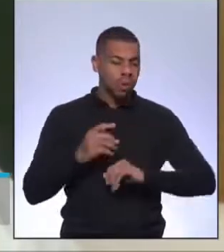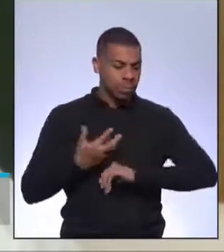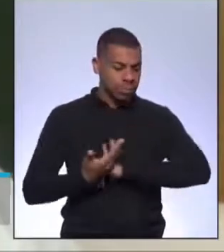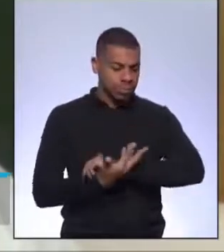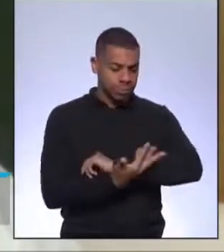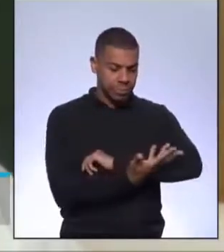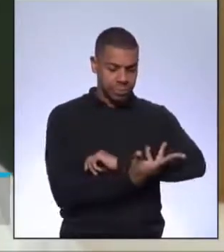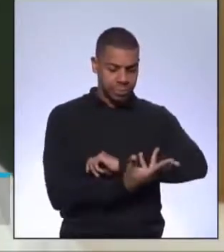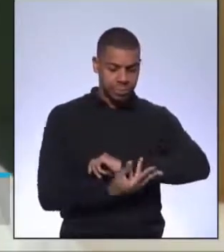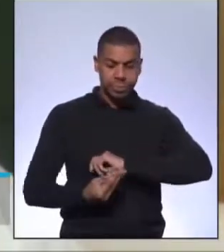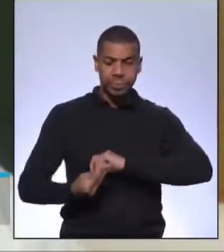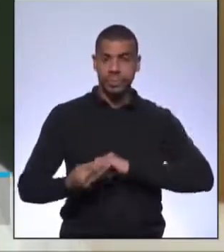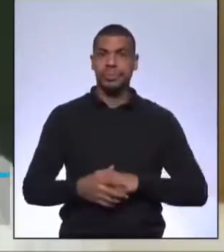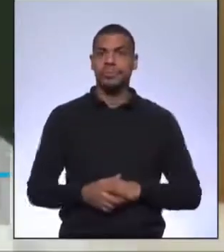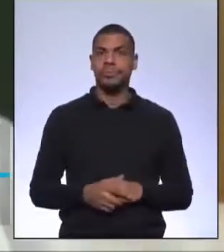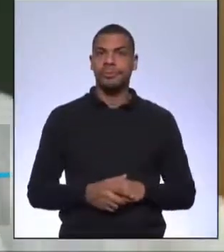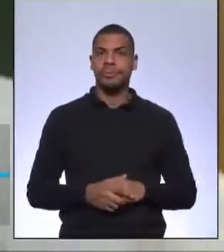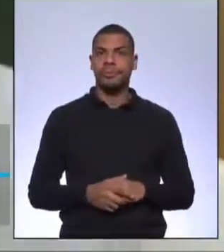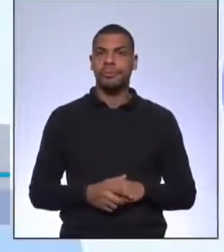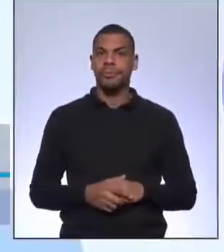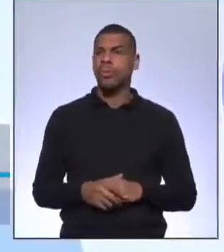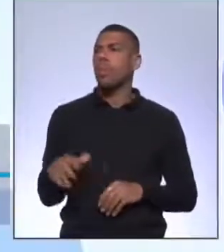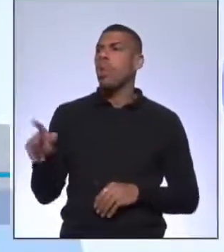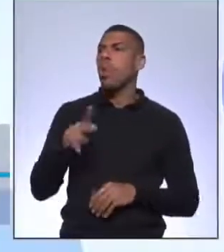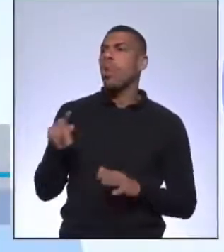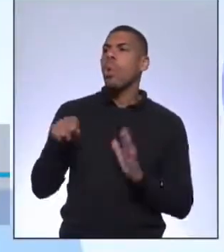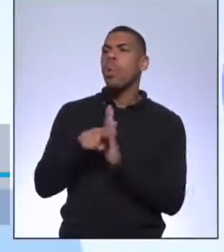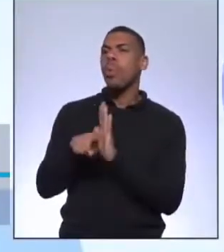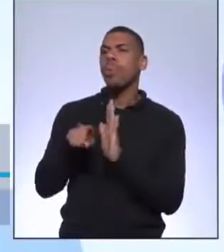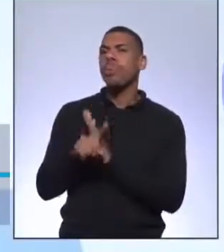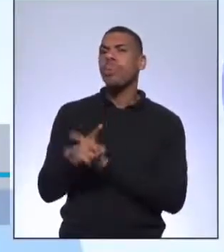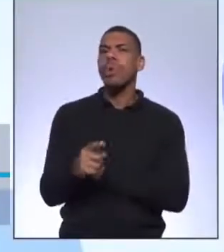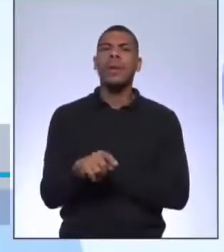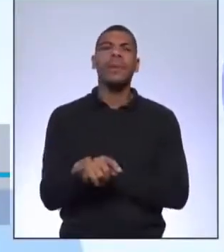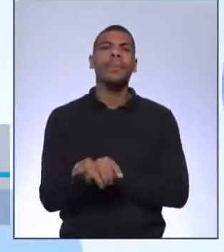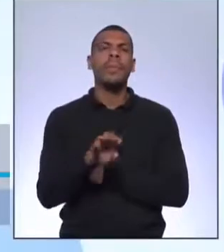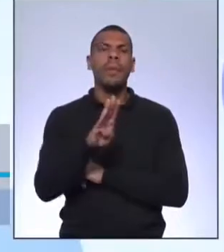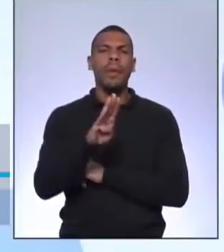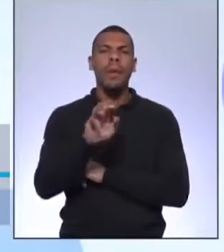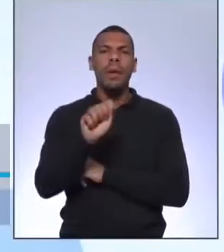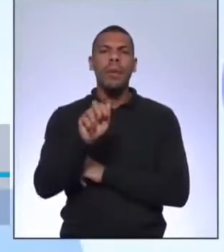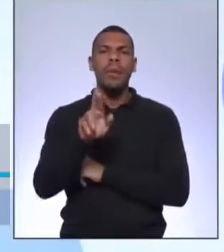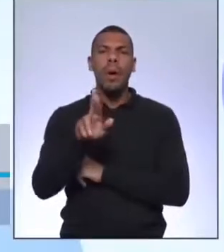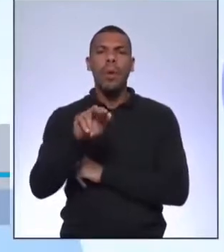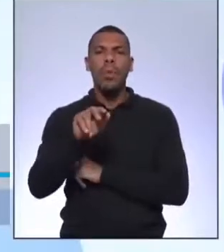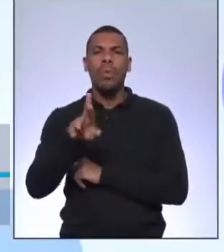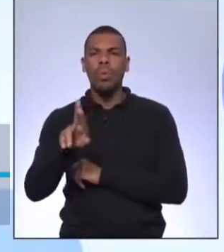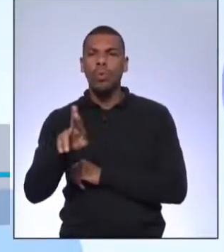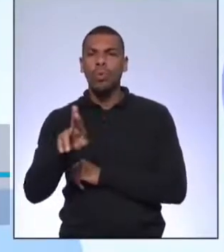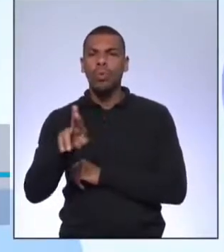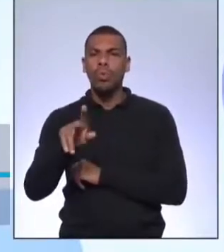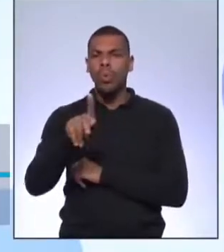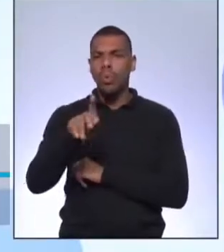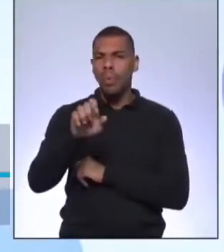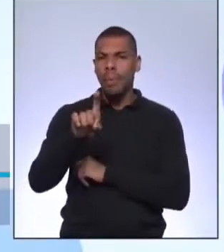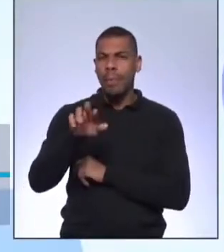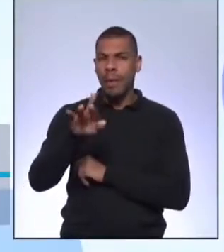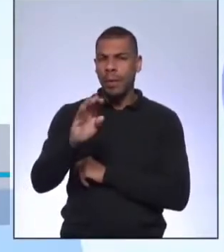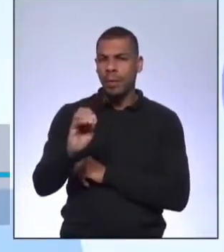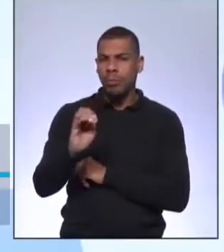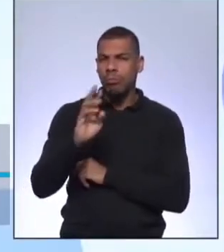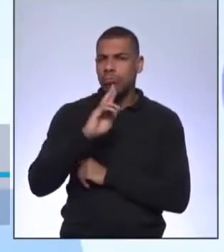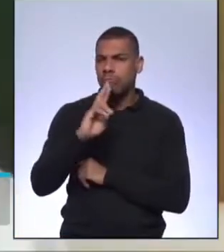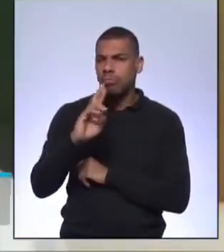Tá ok? Professor, o Pedro Henrique escreveu Bauru, Cerrado. Você quer fazer algum comentário a respeito,